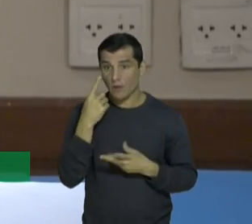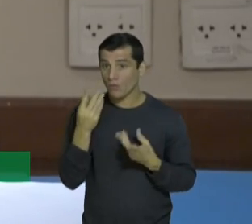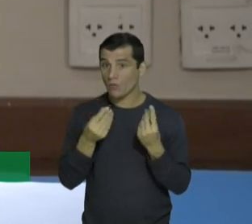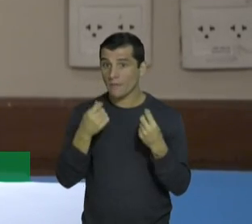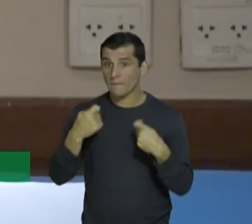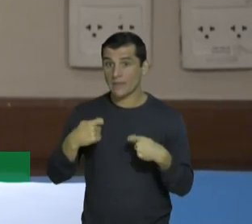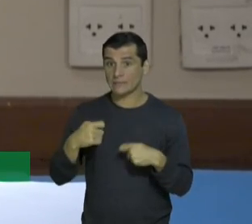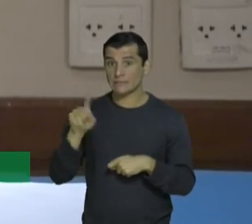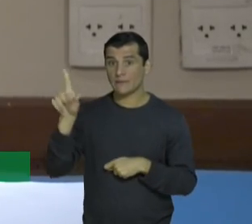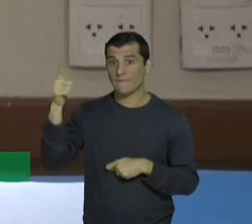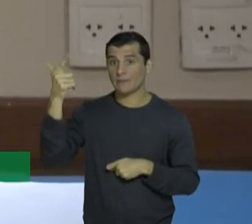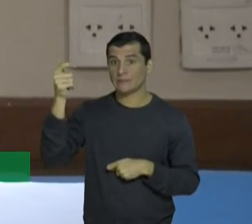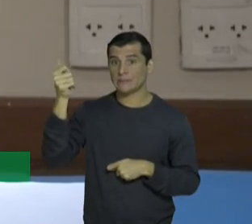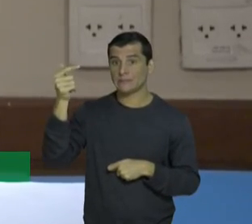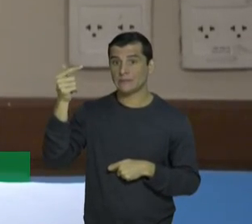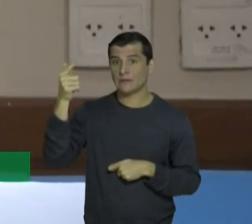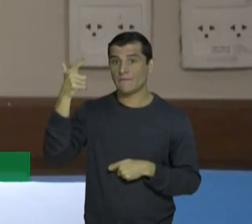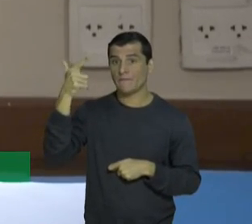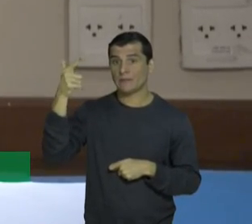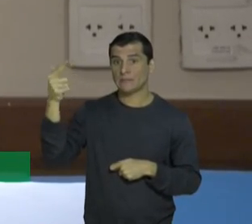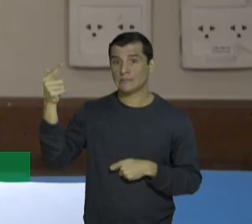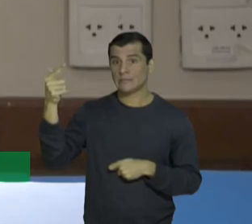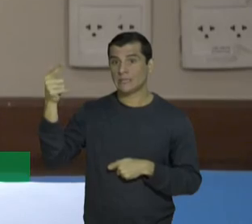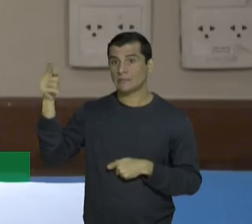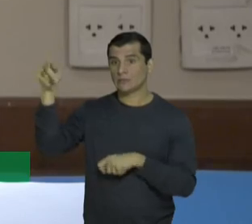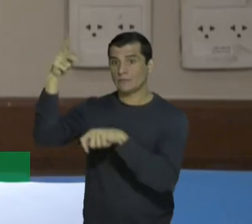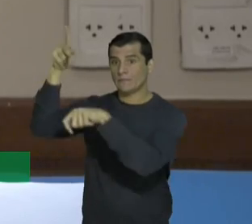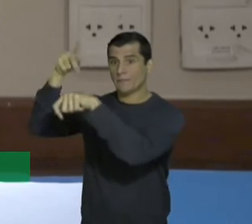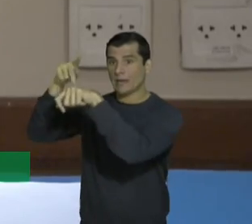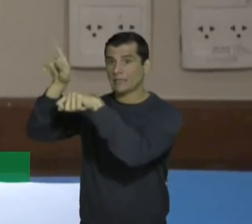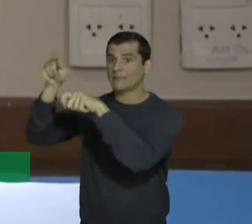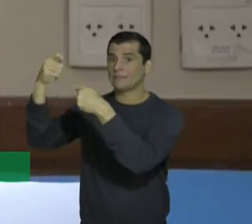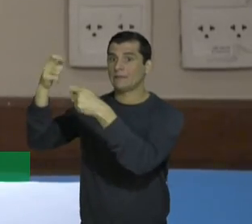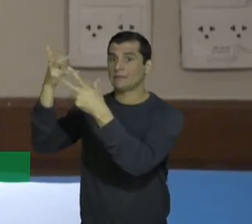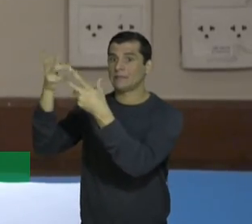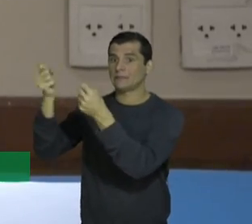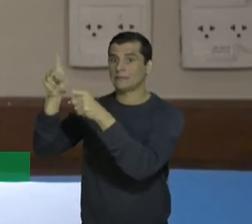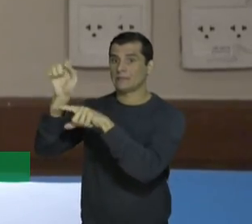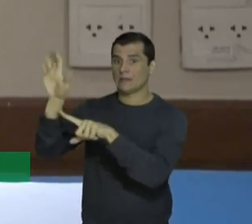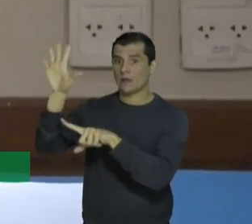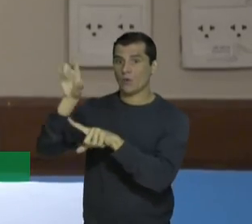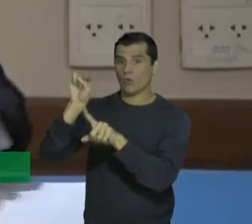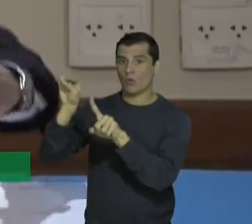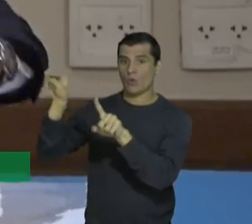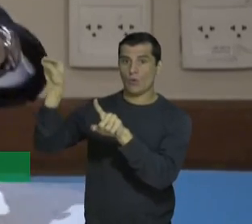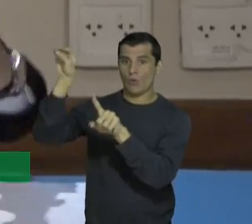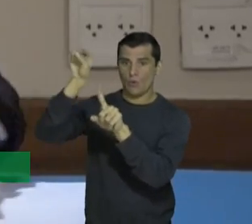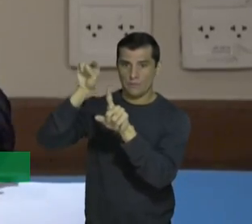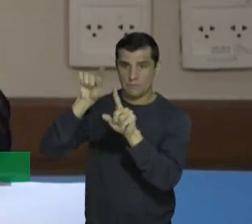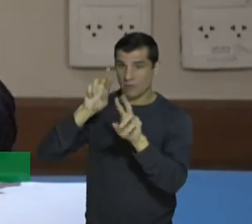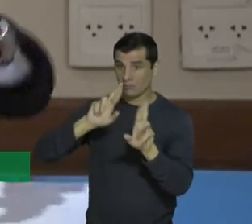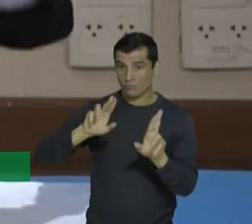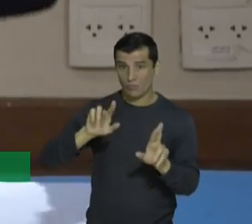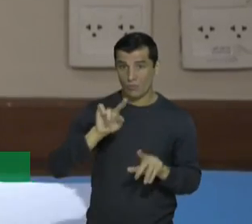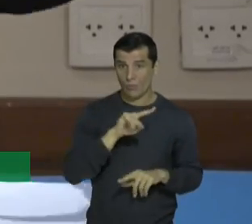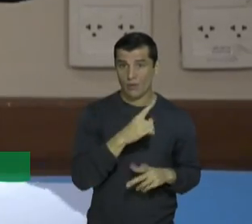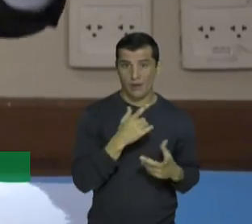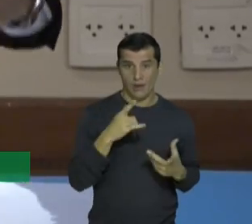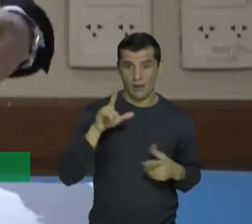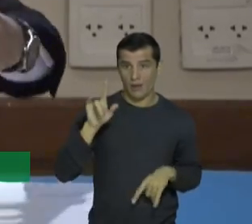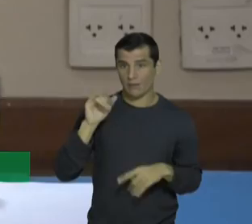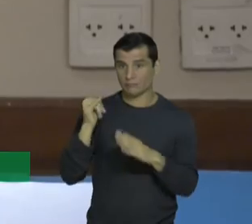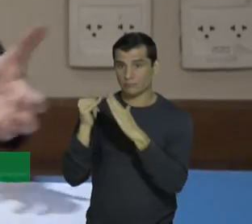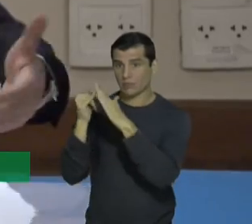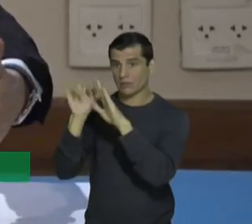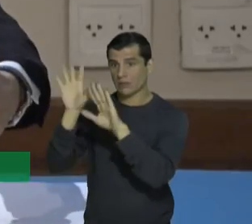27 países não é um acordo supranacional é um acordo eh eh intergovernamental ou seja supranacional